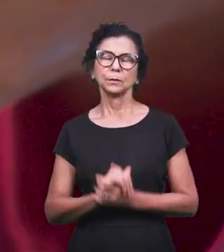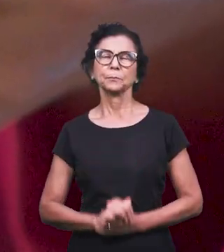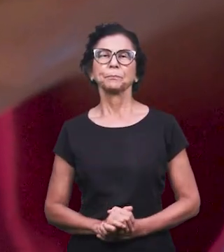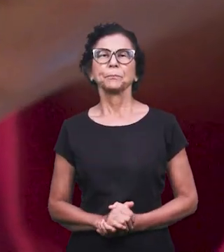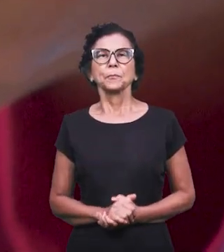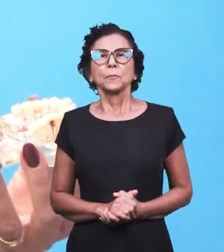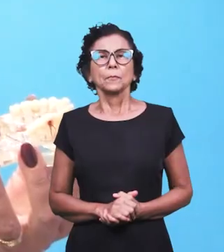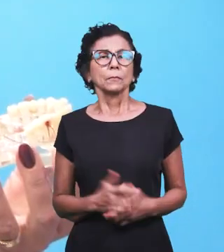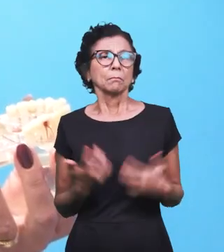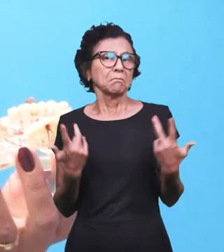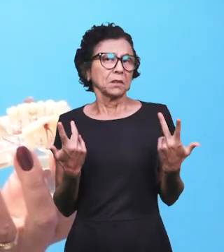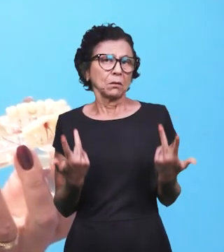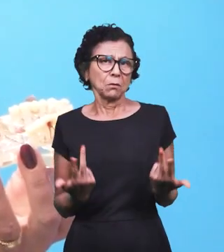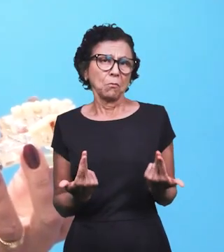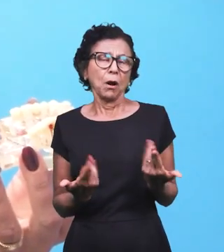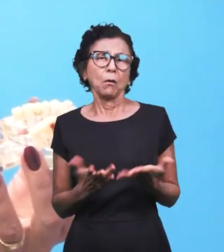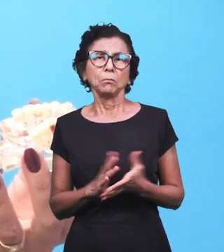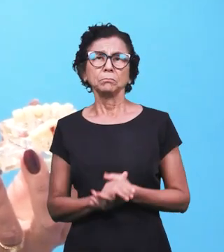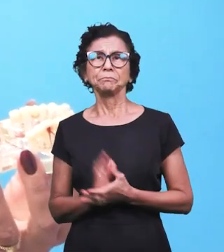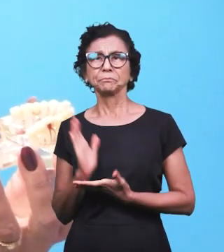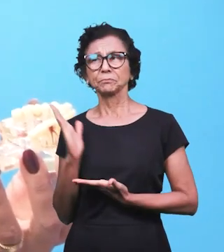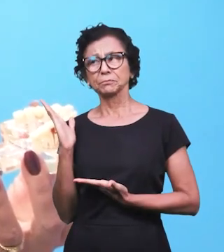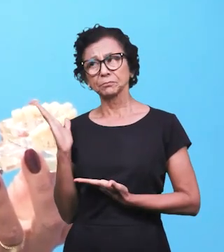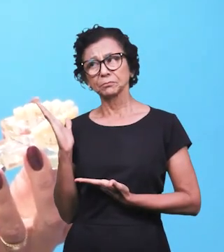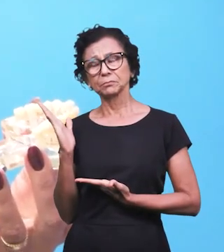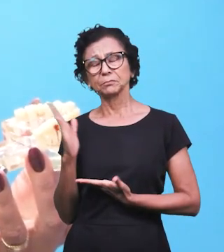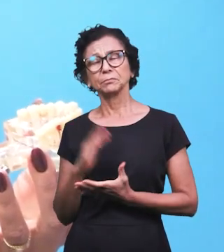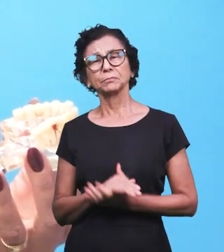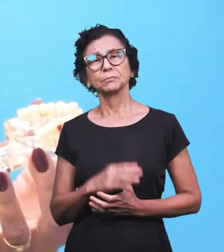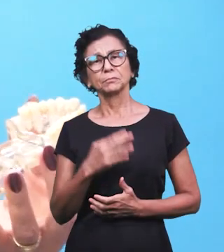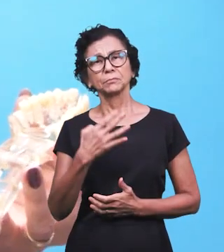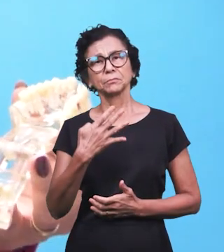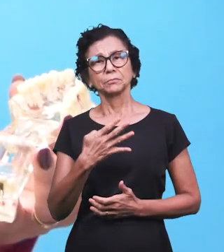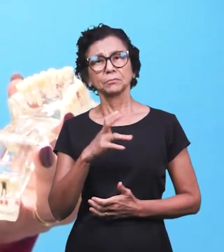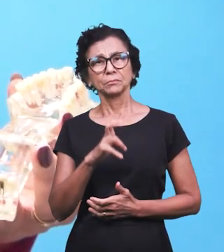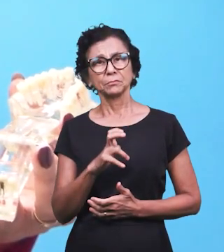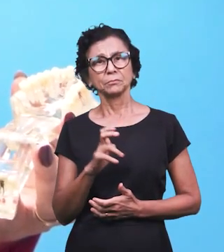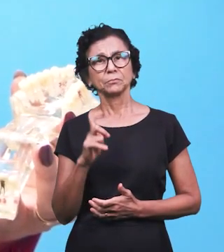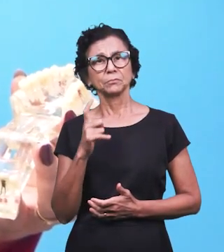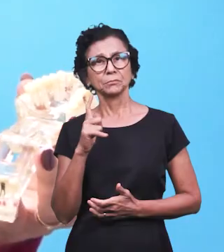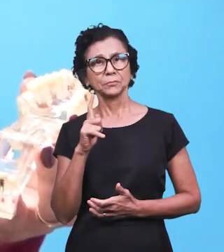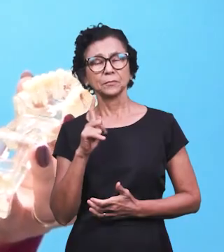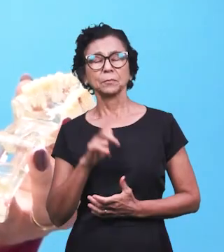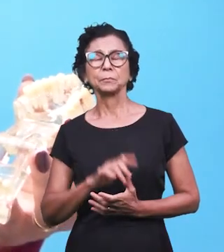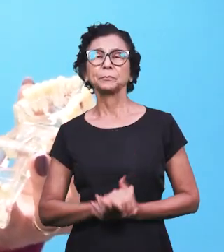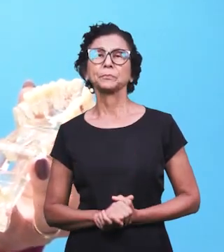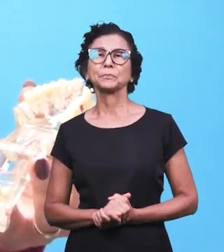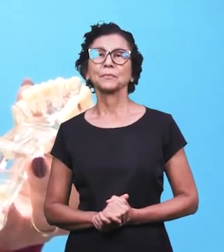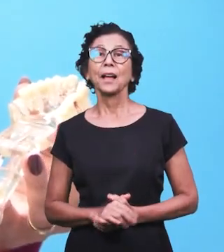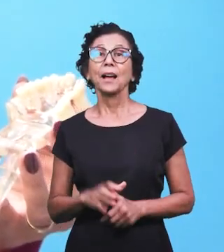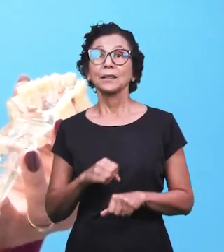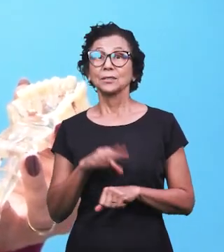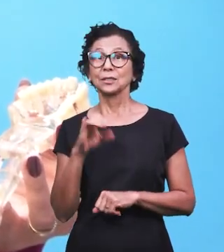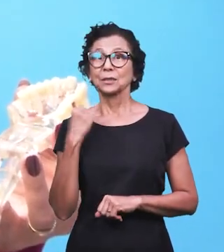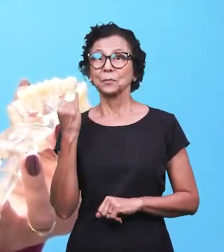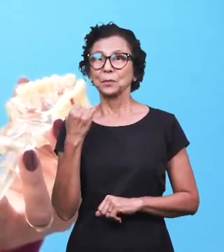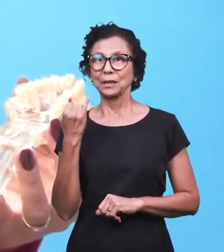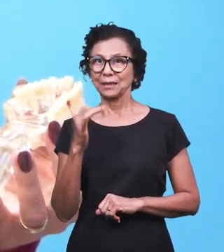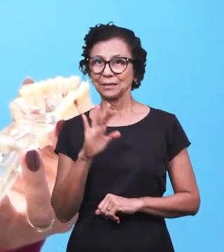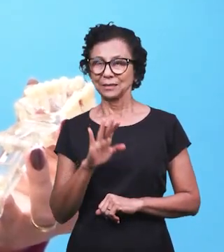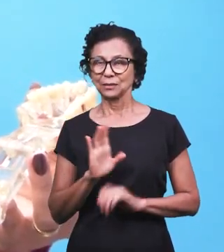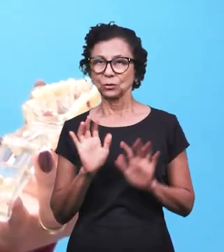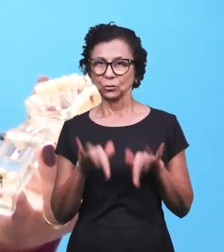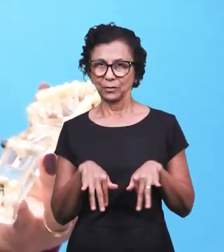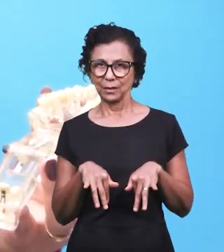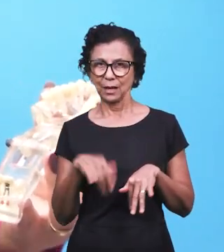A mesma coisa na região de baixo, tá? 45 graus para cima. Agora, uma dica importante no final da escovação